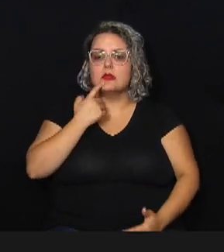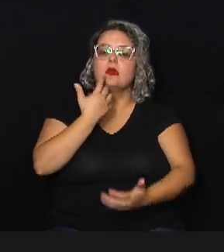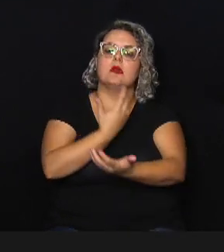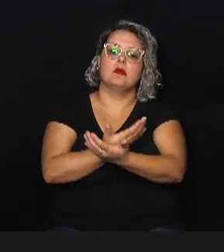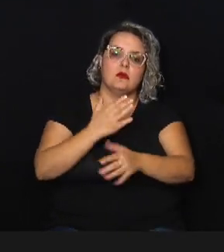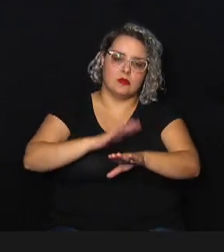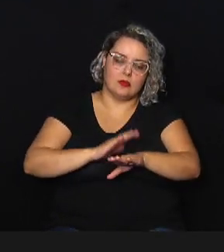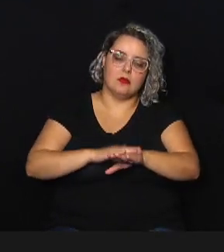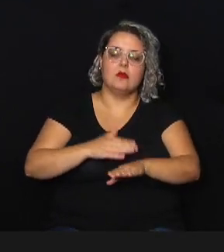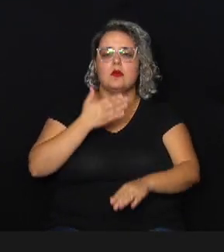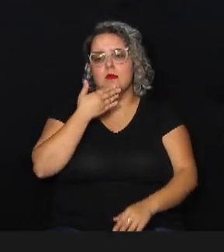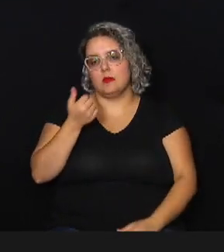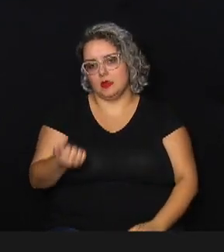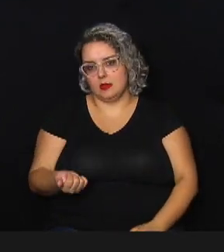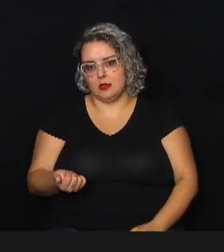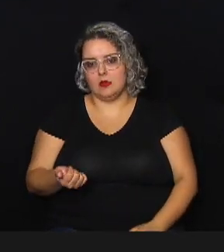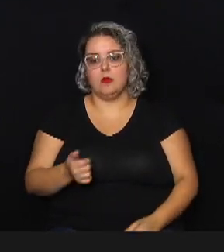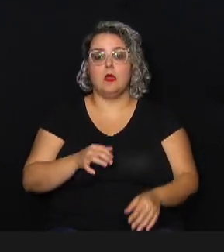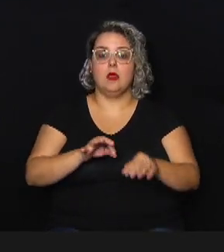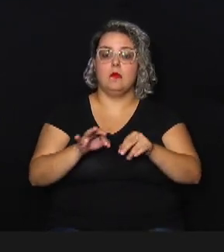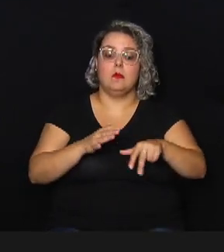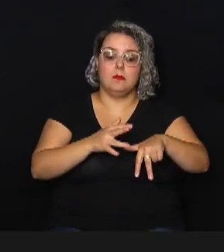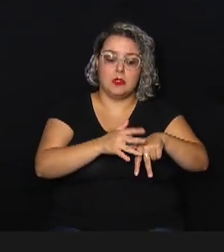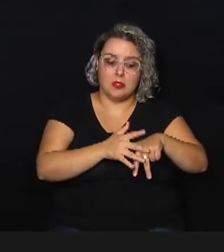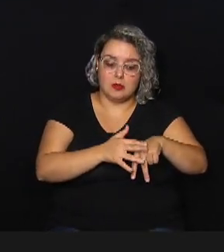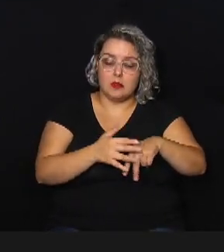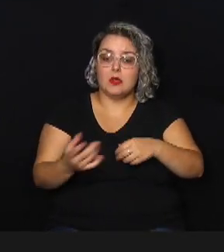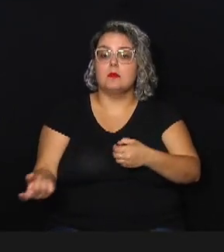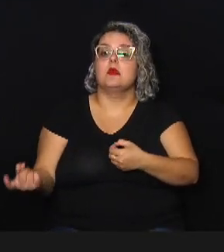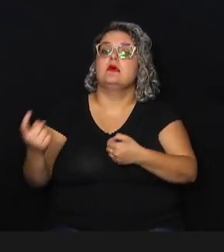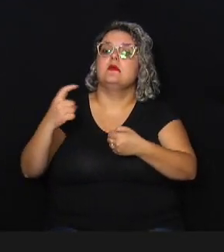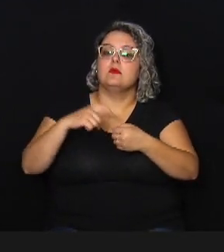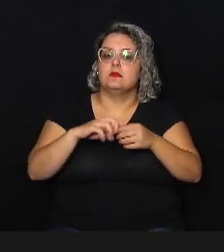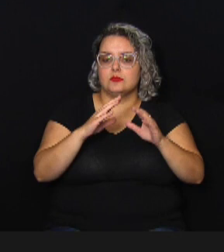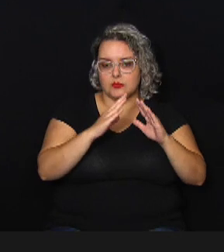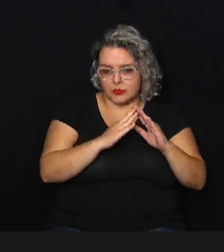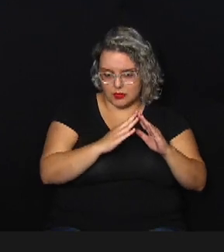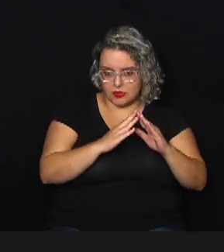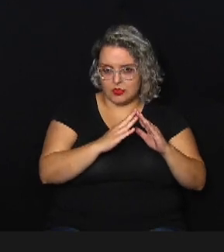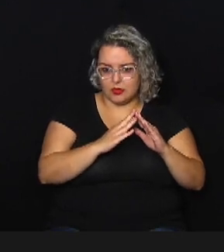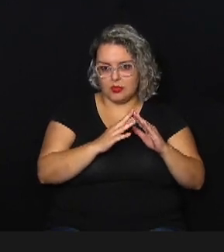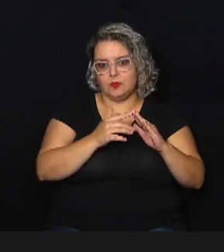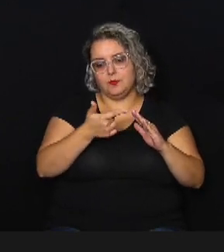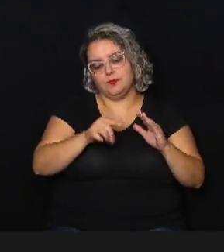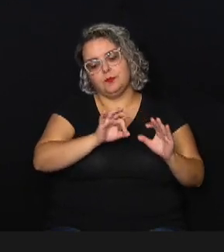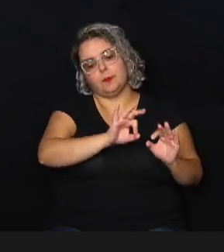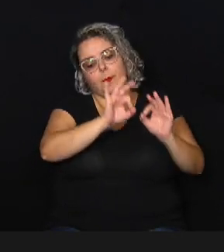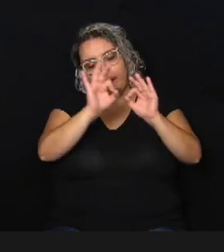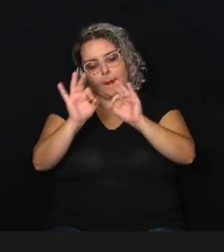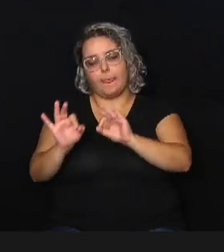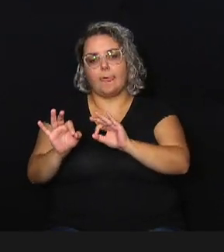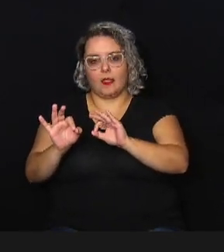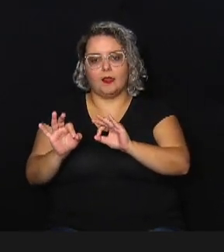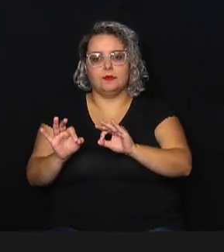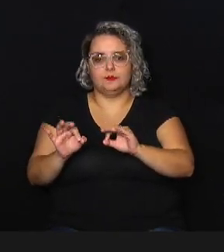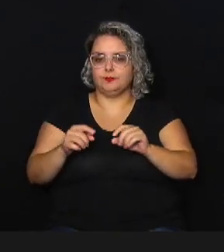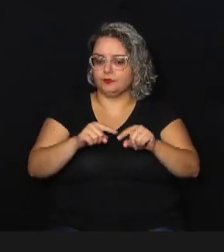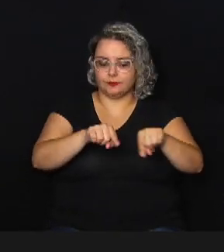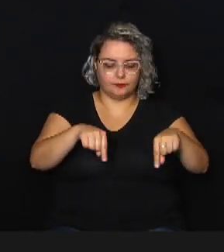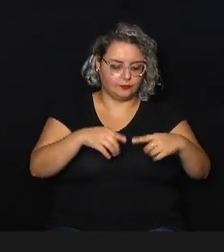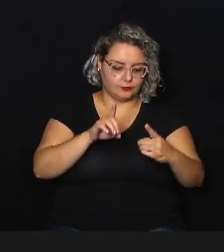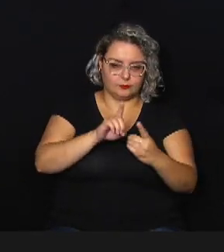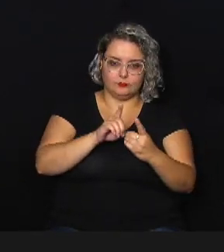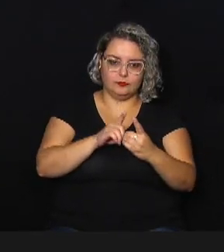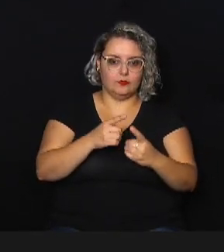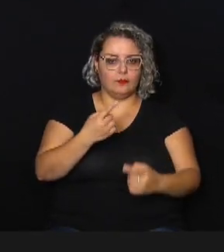funcionar. E aí você vai preparar esse paciente para ele voltar para a casa dele e manter o acompanhamento no consultório, 1,